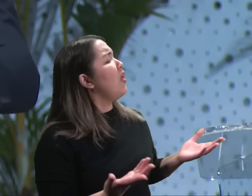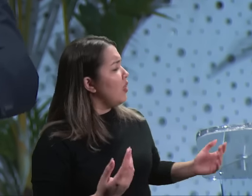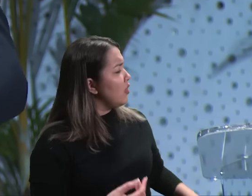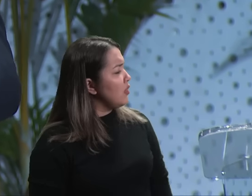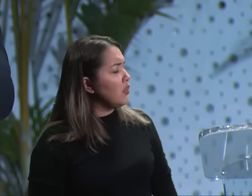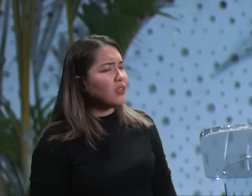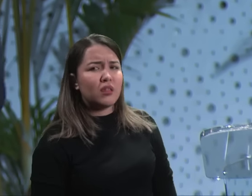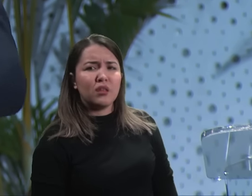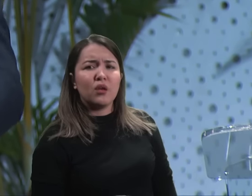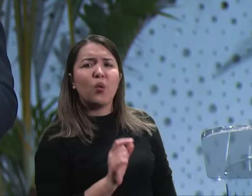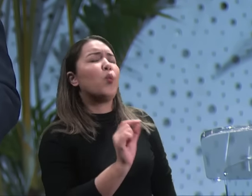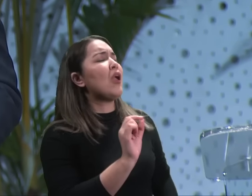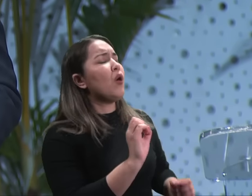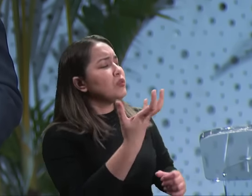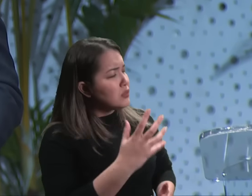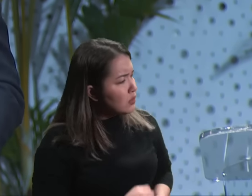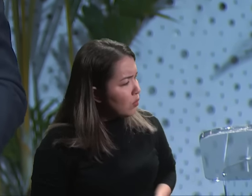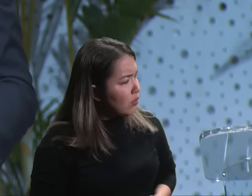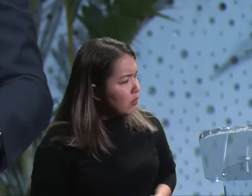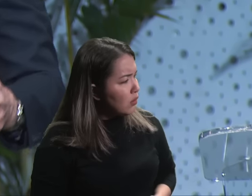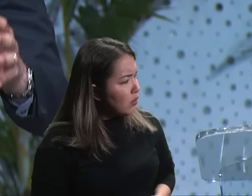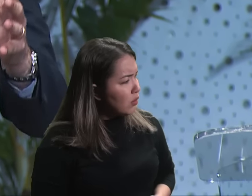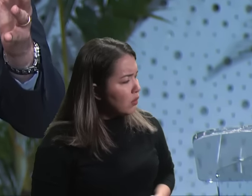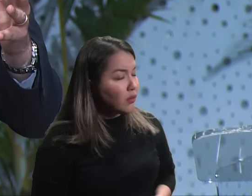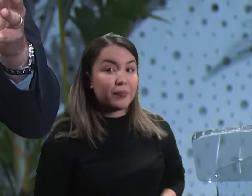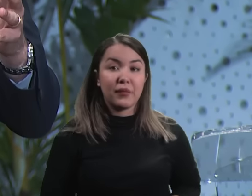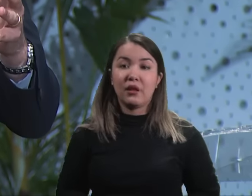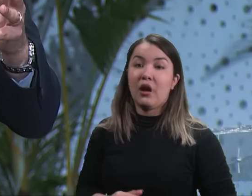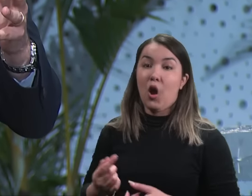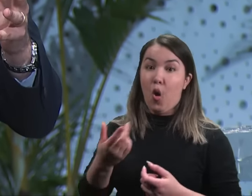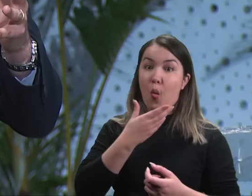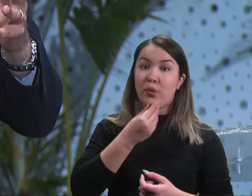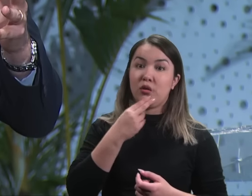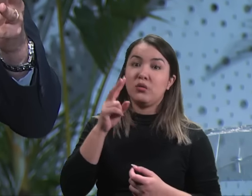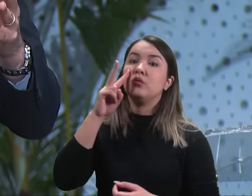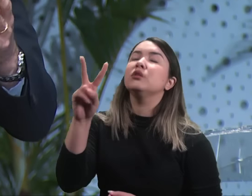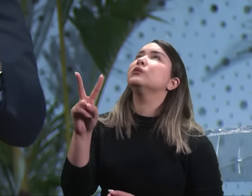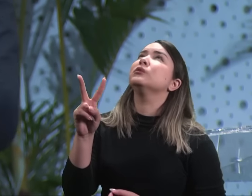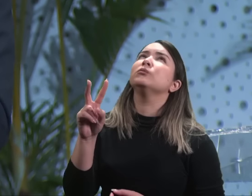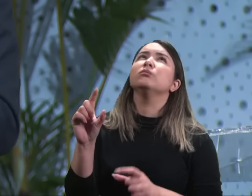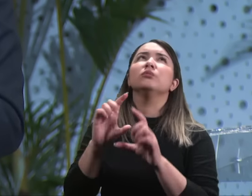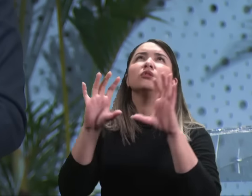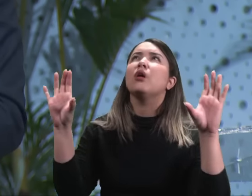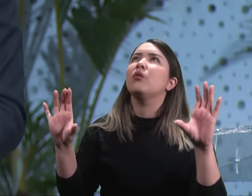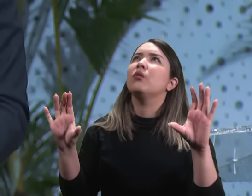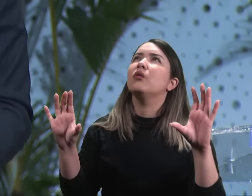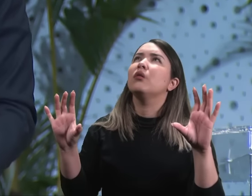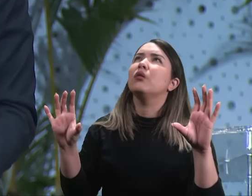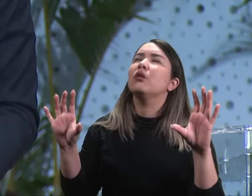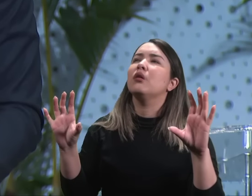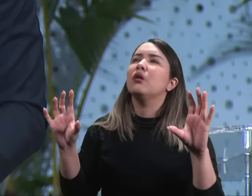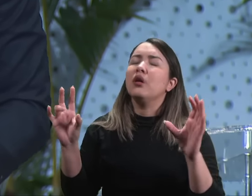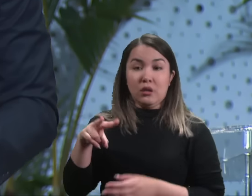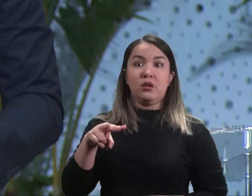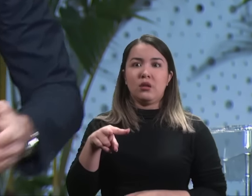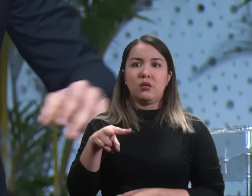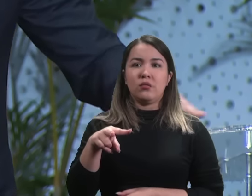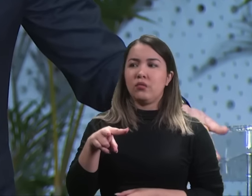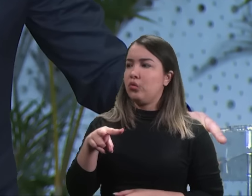Edson que que está acontecendo e ele com os olhos fitos no céu durante algum tempo de repente ele voltou a